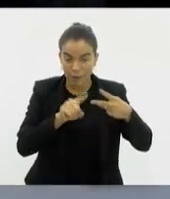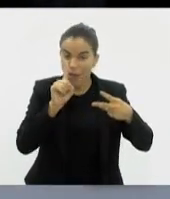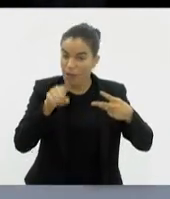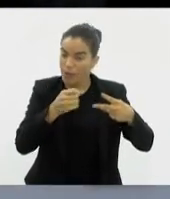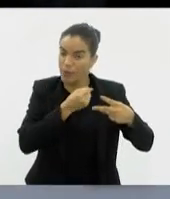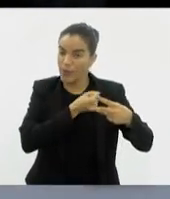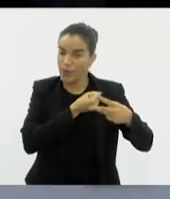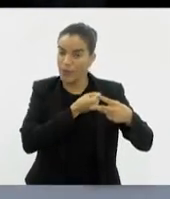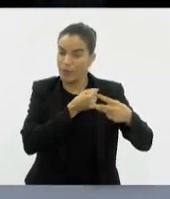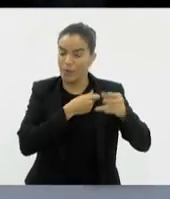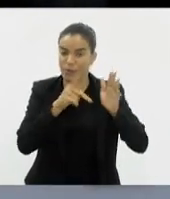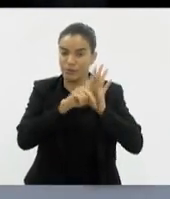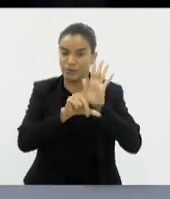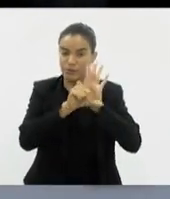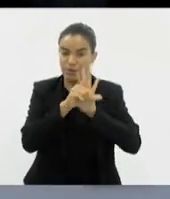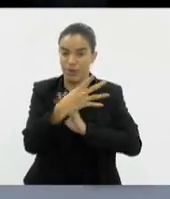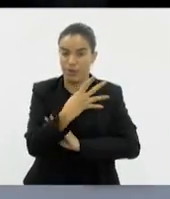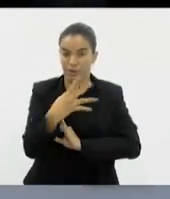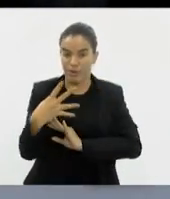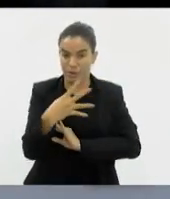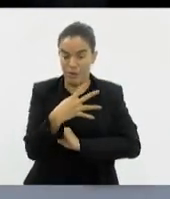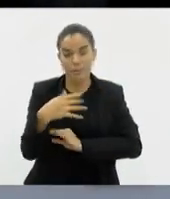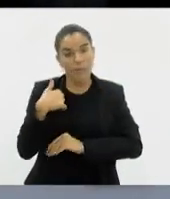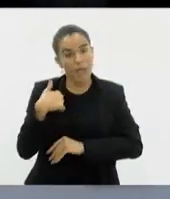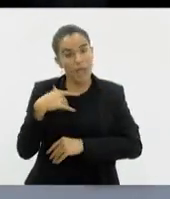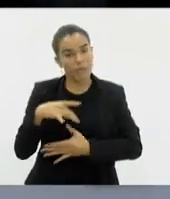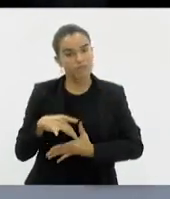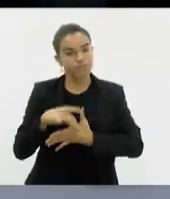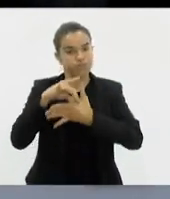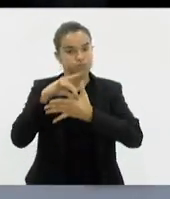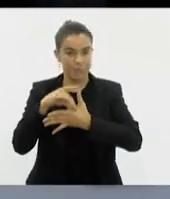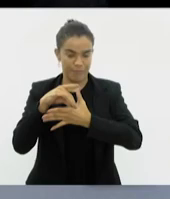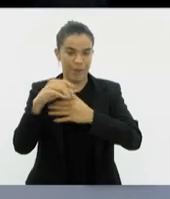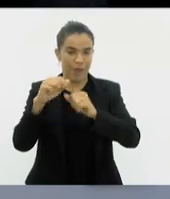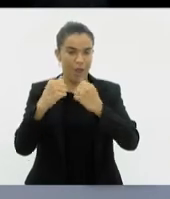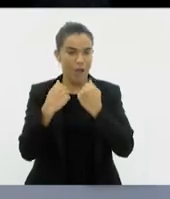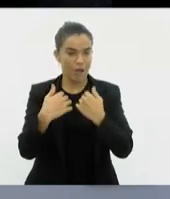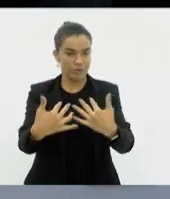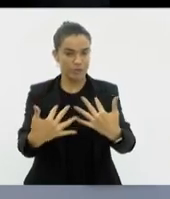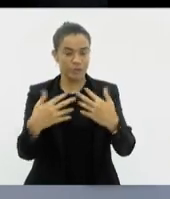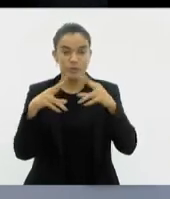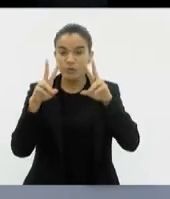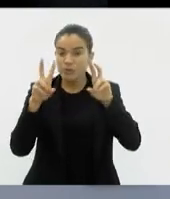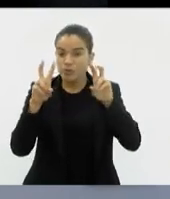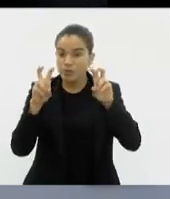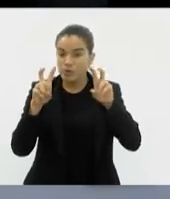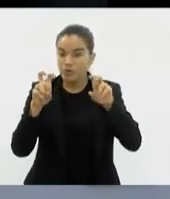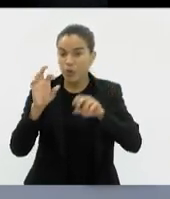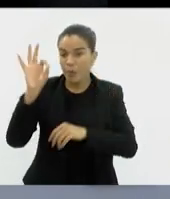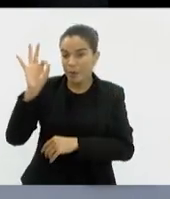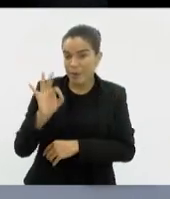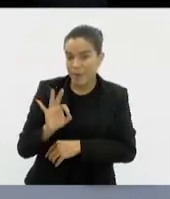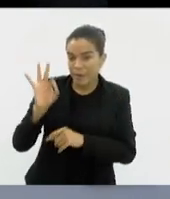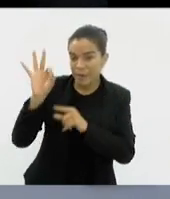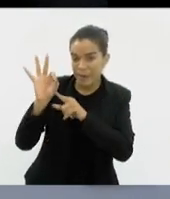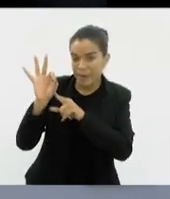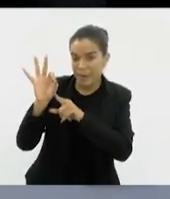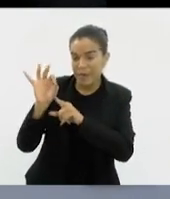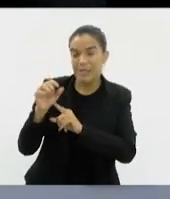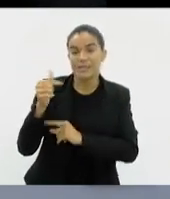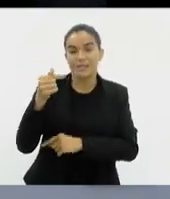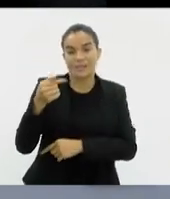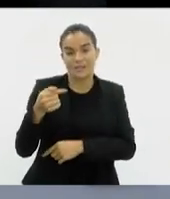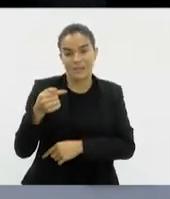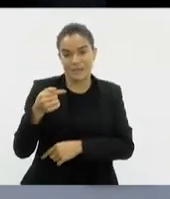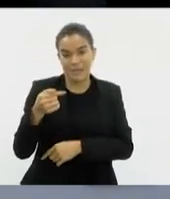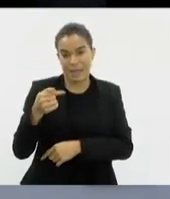44. Eu presidi a audiência pública sobre a alíquota do que havia de 7 pontos